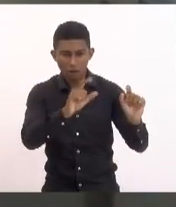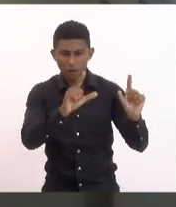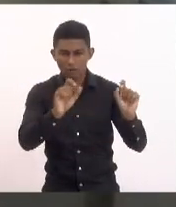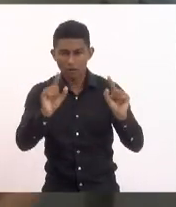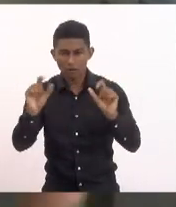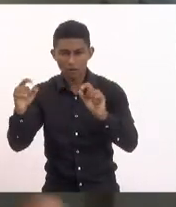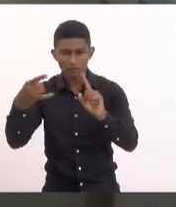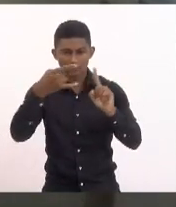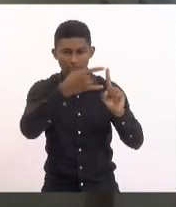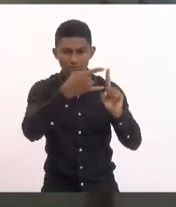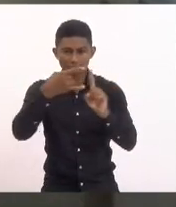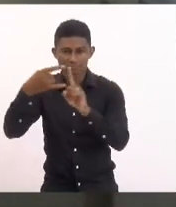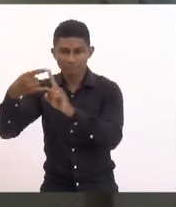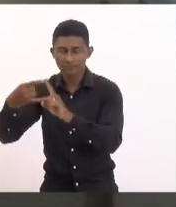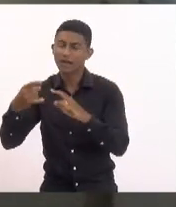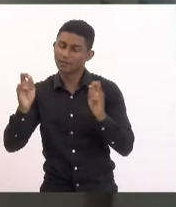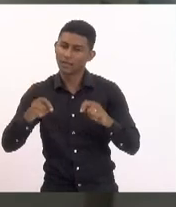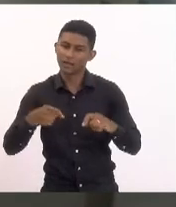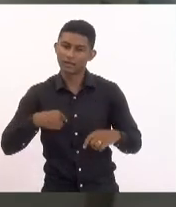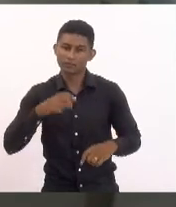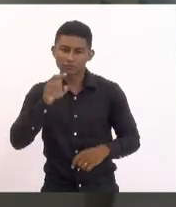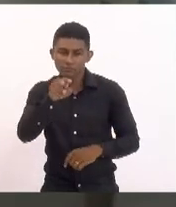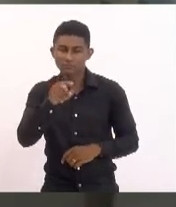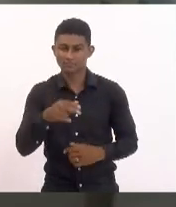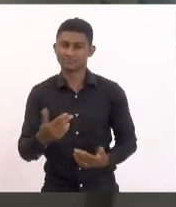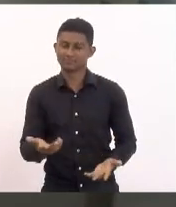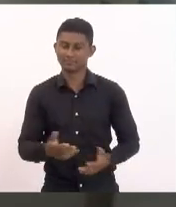estou cumprimentando as que eu estou vendo.